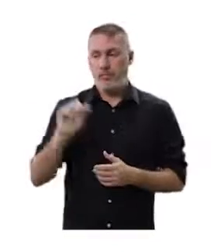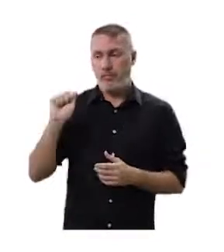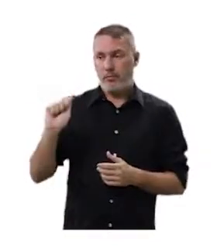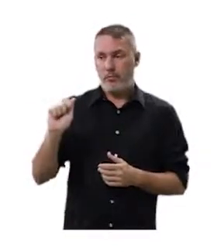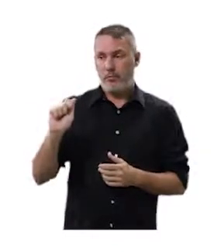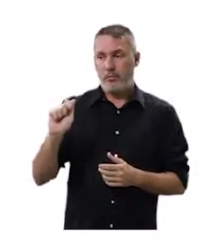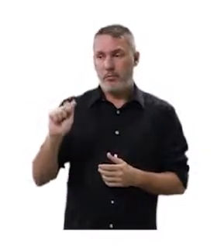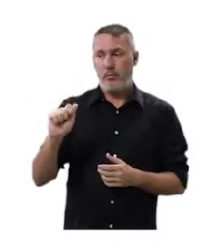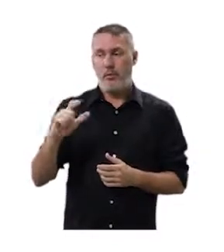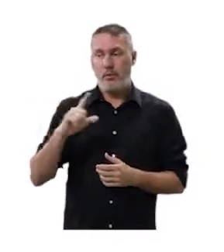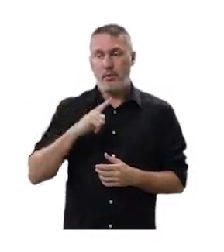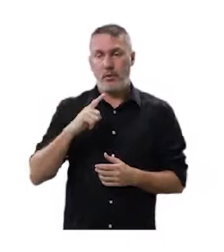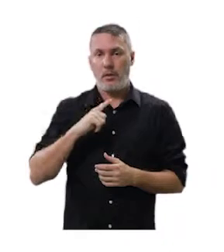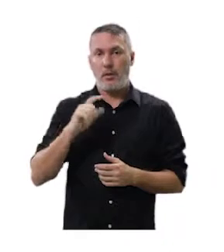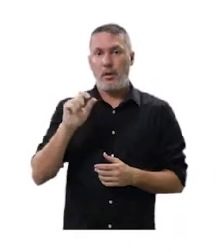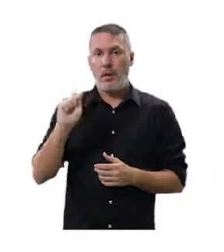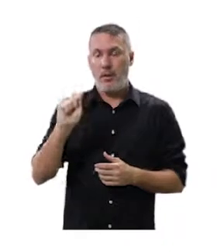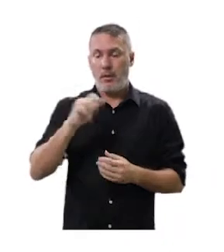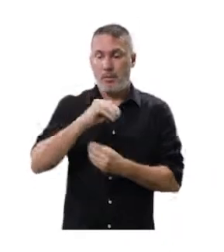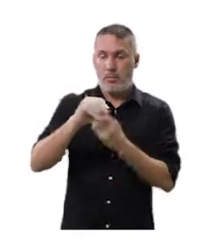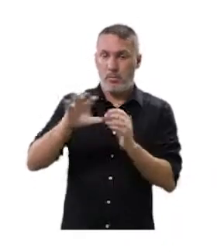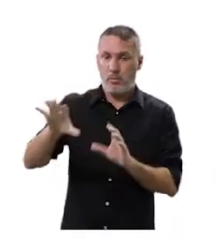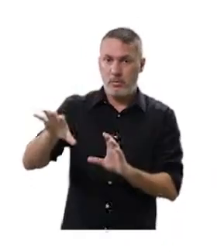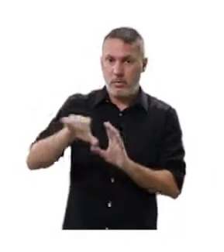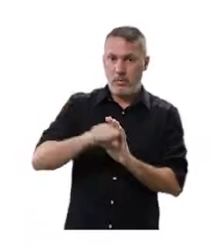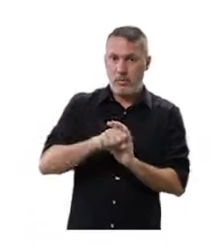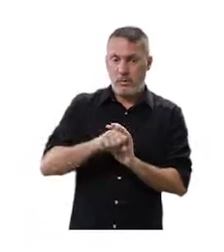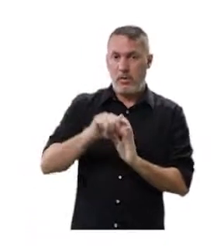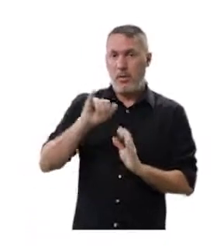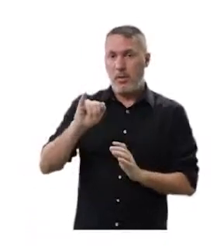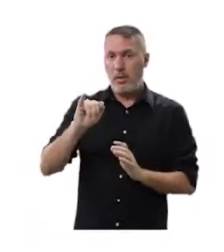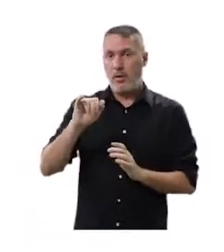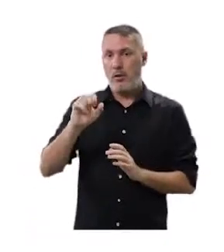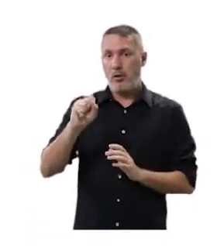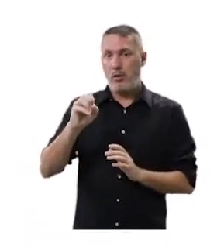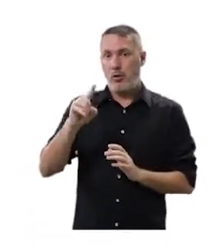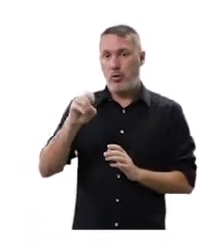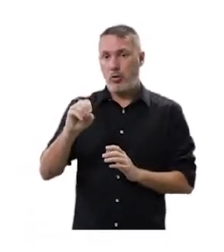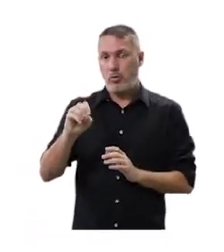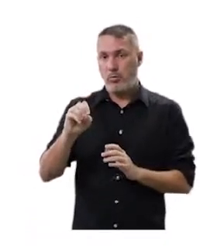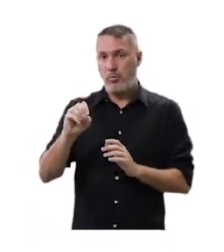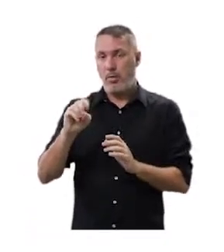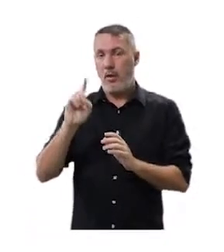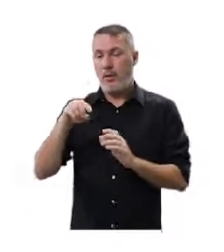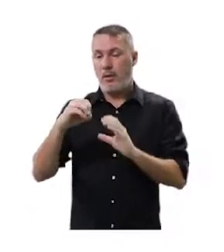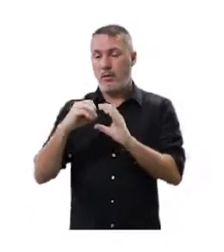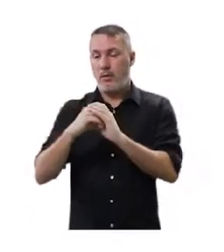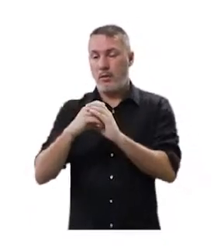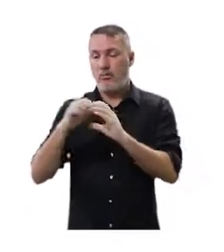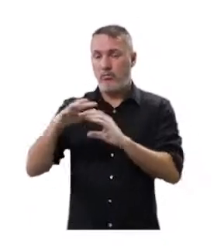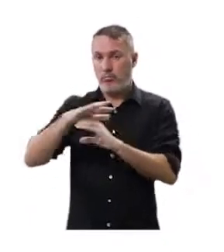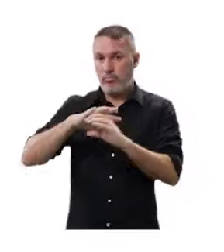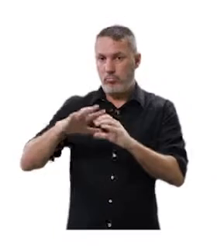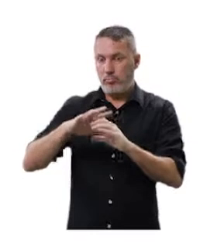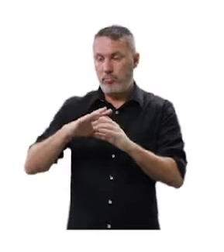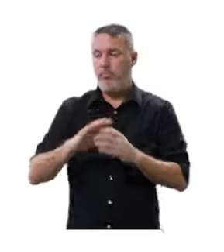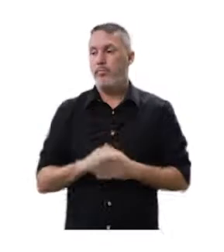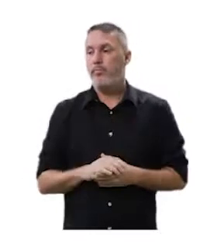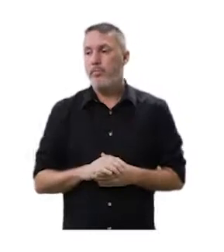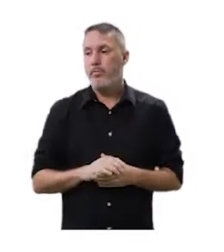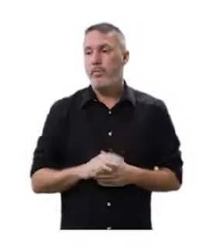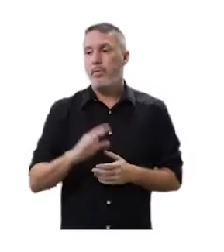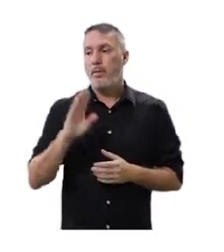consequência a letra A, a absorção de íon sódio sobre a superfície da célula. Letra